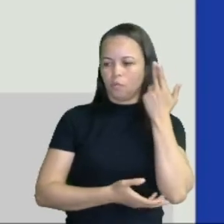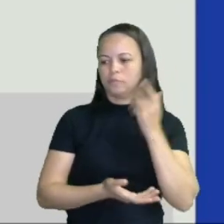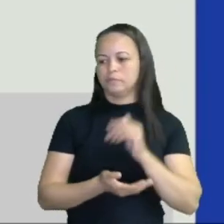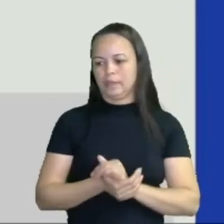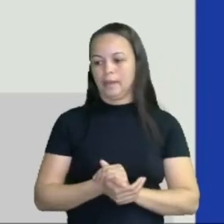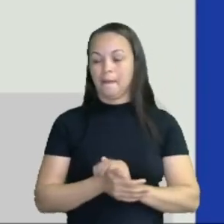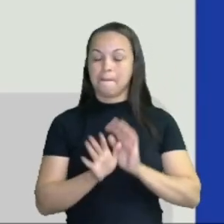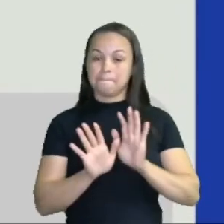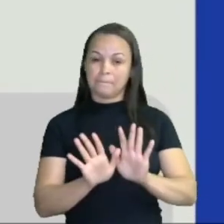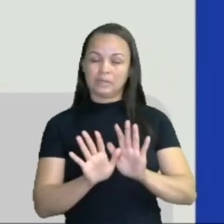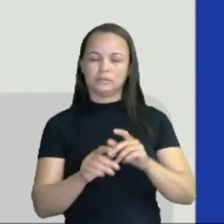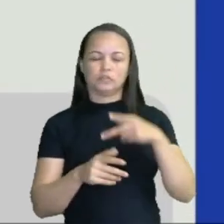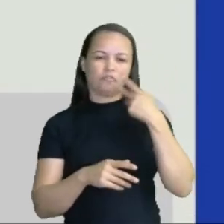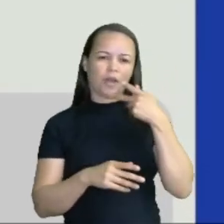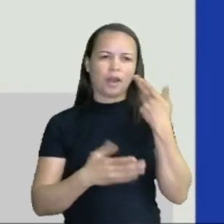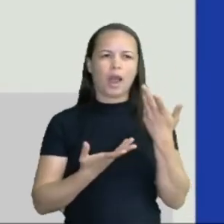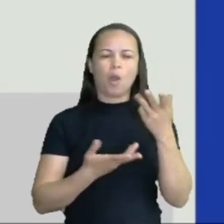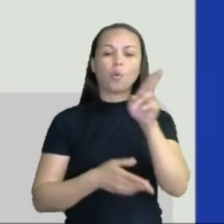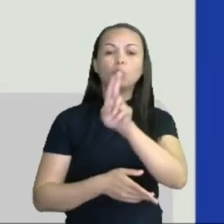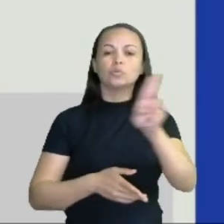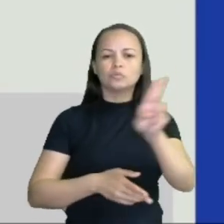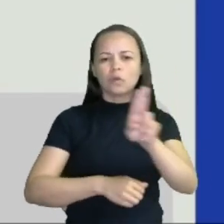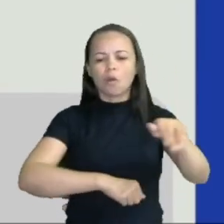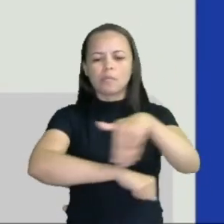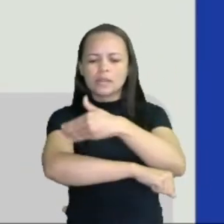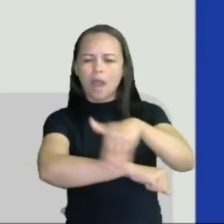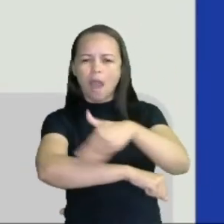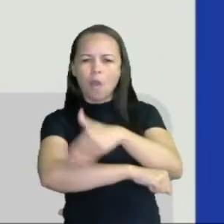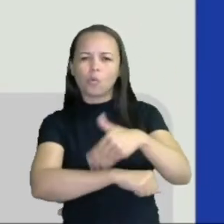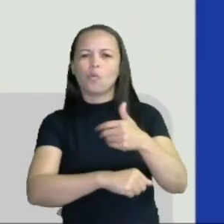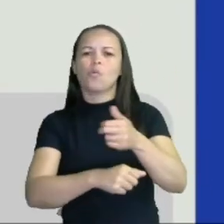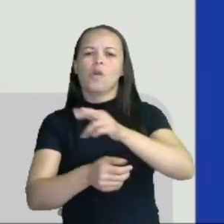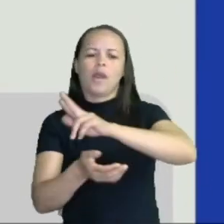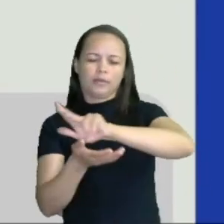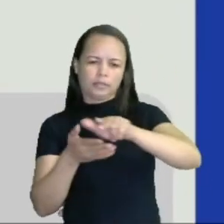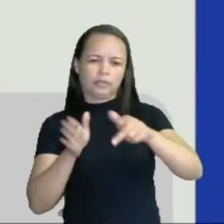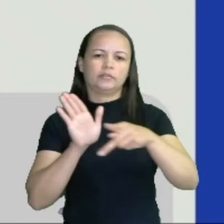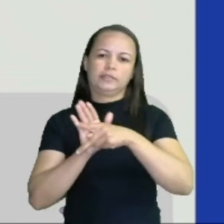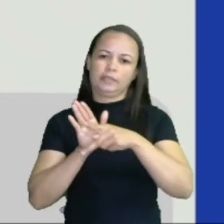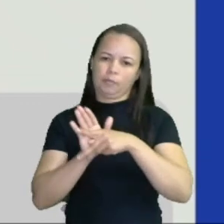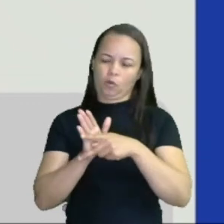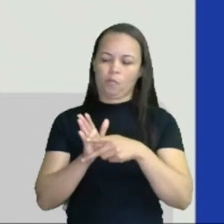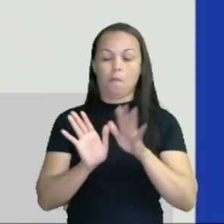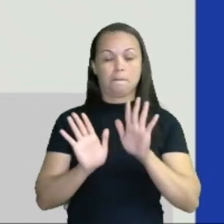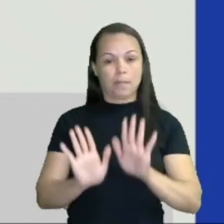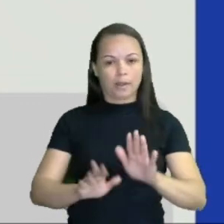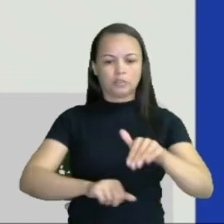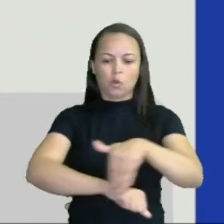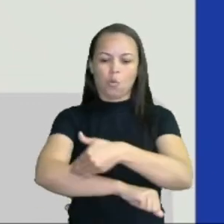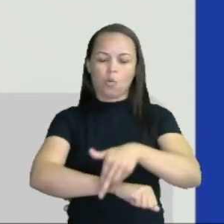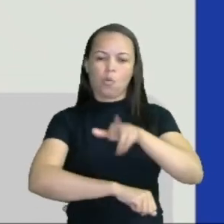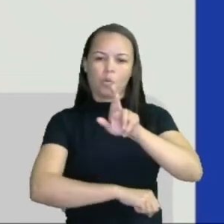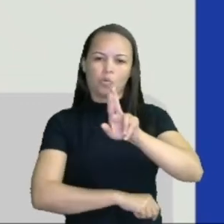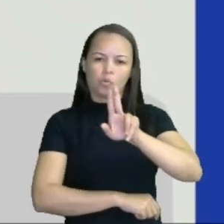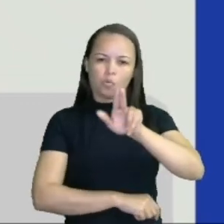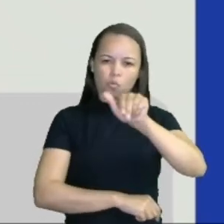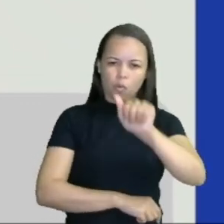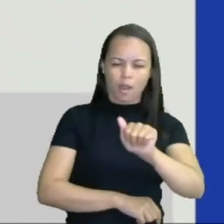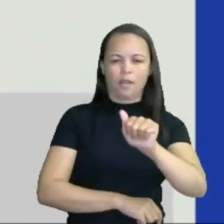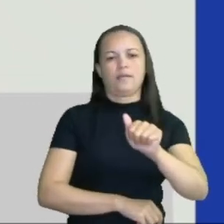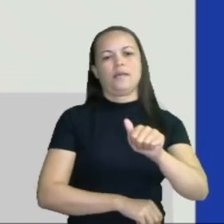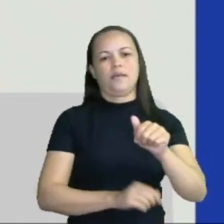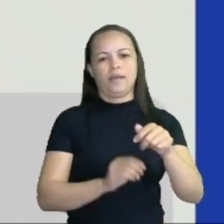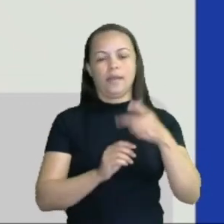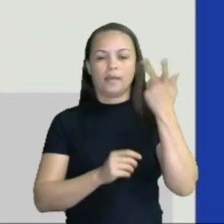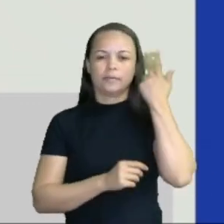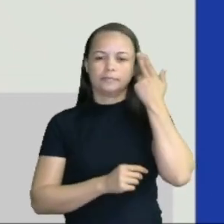Mas nesse caso aqui, só a palavrinha rua é comum, porque existem diversas ruas, não é verdade? Xícara também. Antônio,